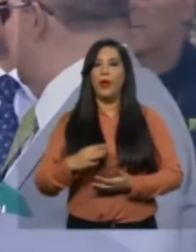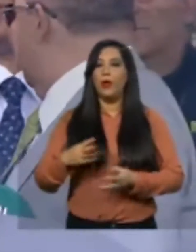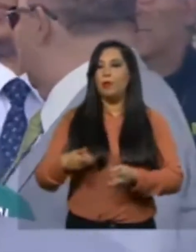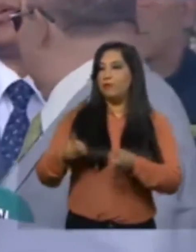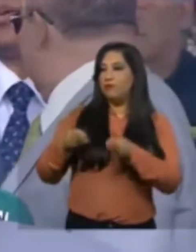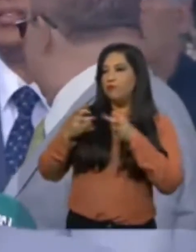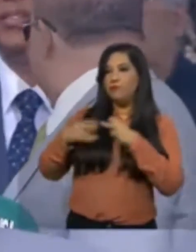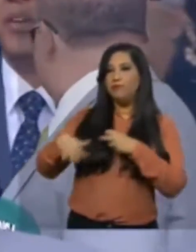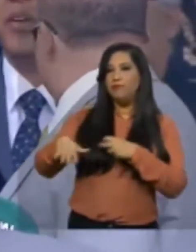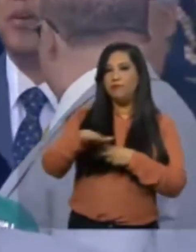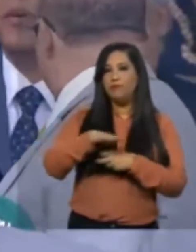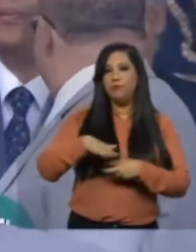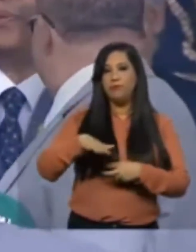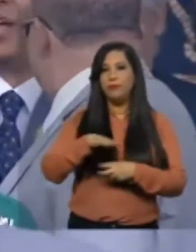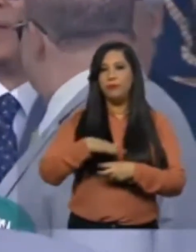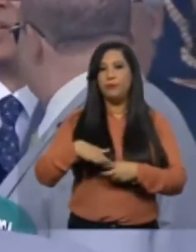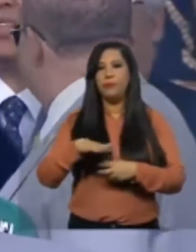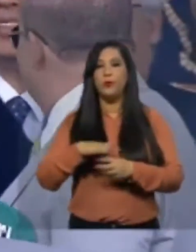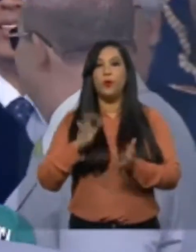uma de suas falas